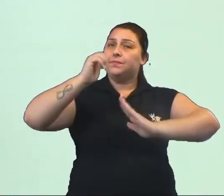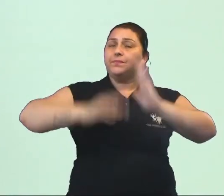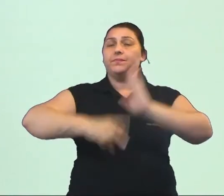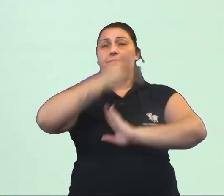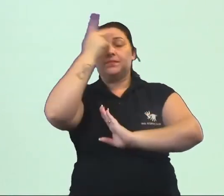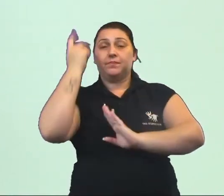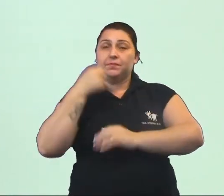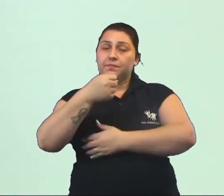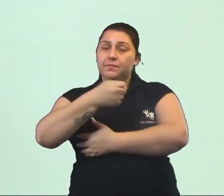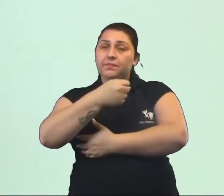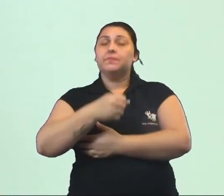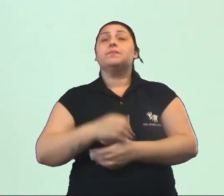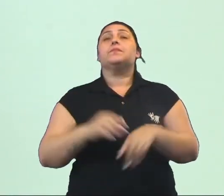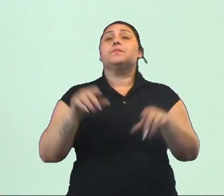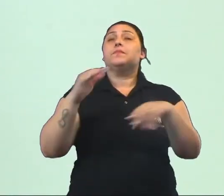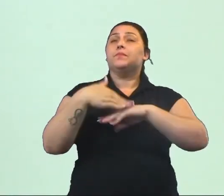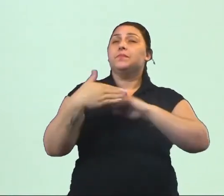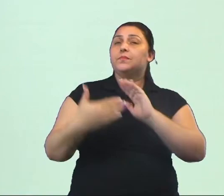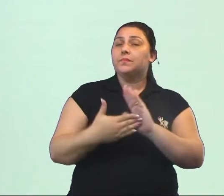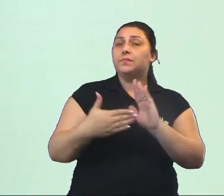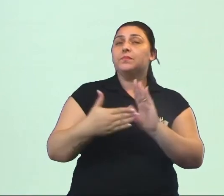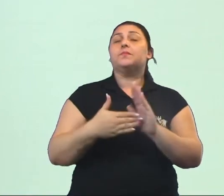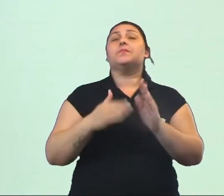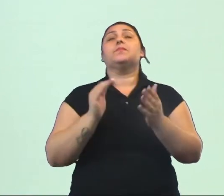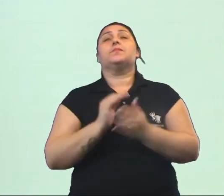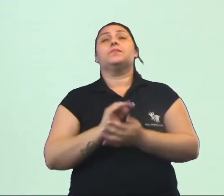pessoa entrevistada, isso tudo vai